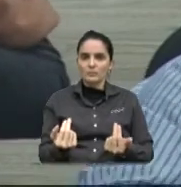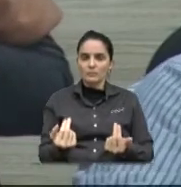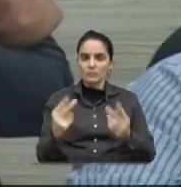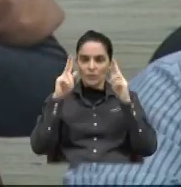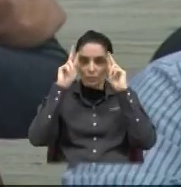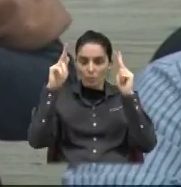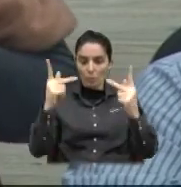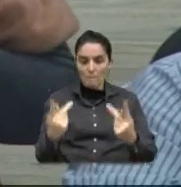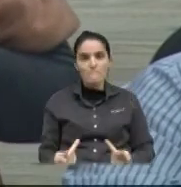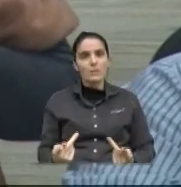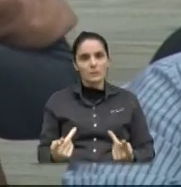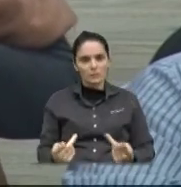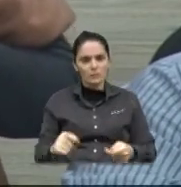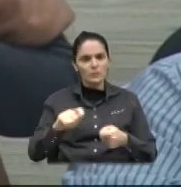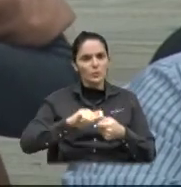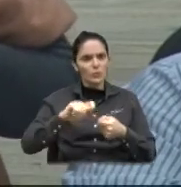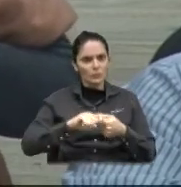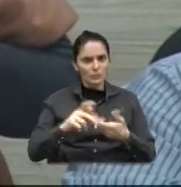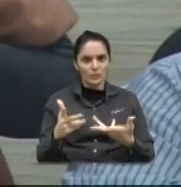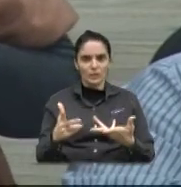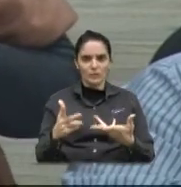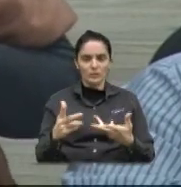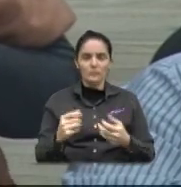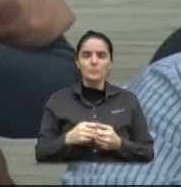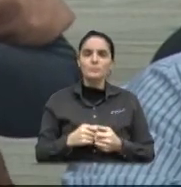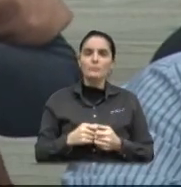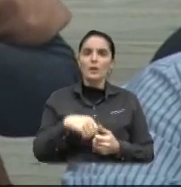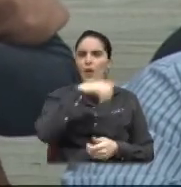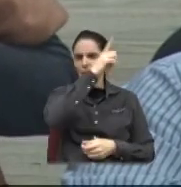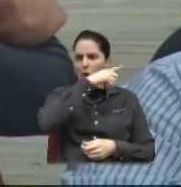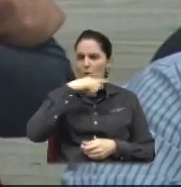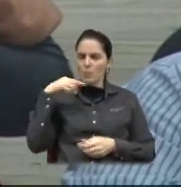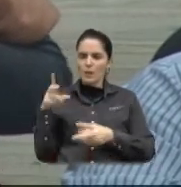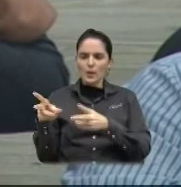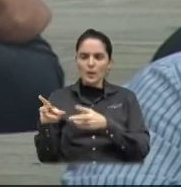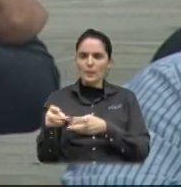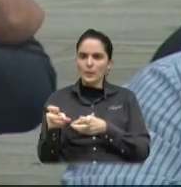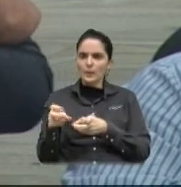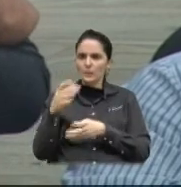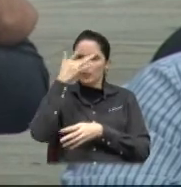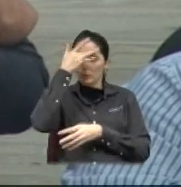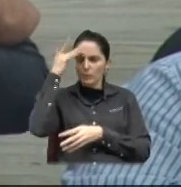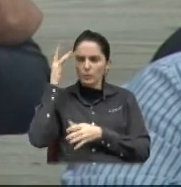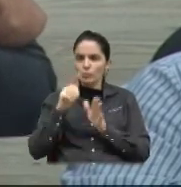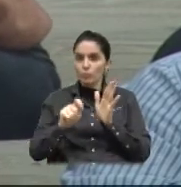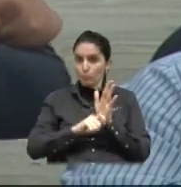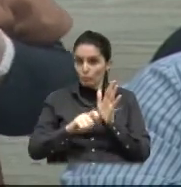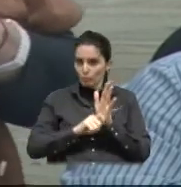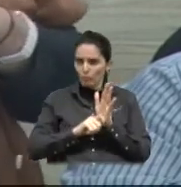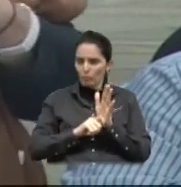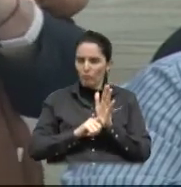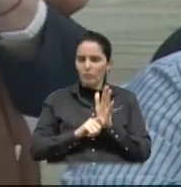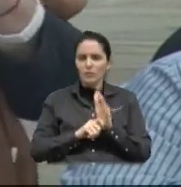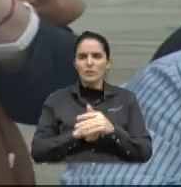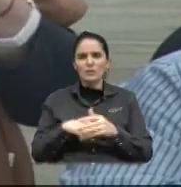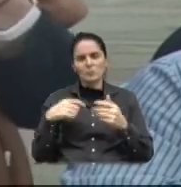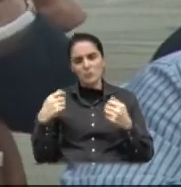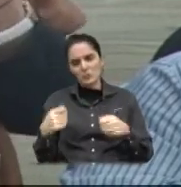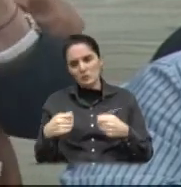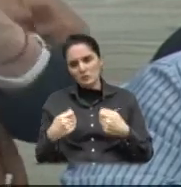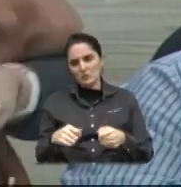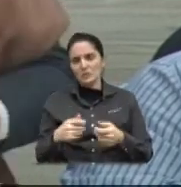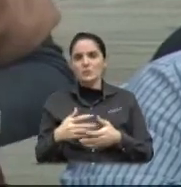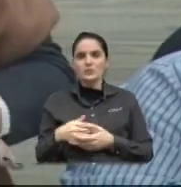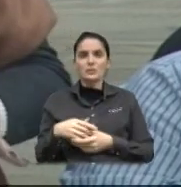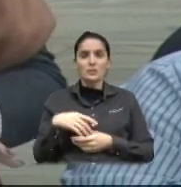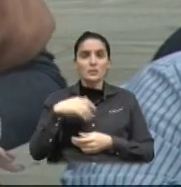podemos chegar eu que lida com a questão da dependência deixo claro porque quando a gente fala dependência comove com o da mãe